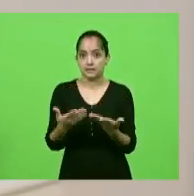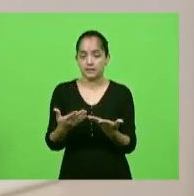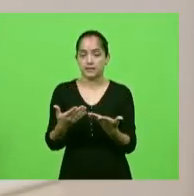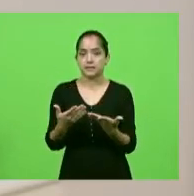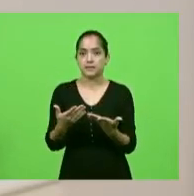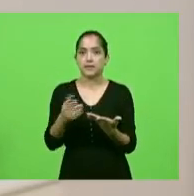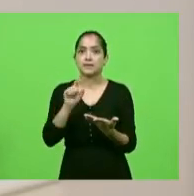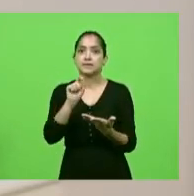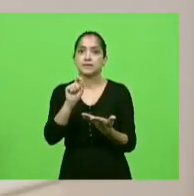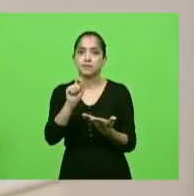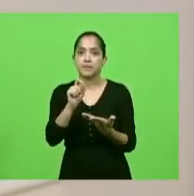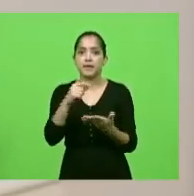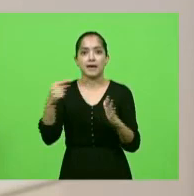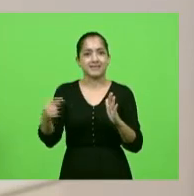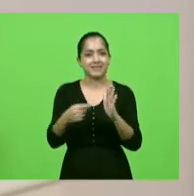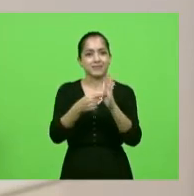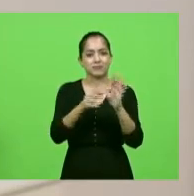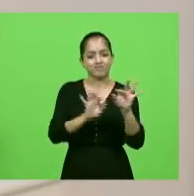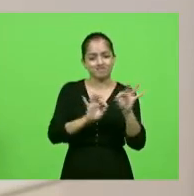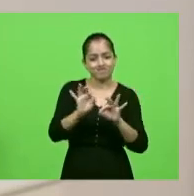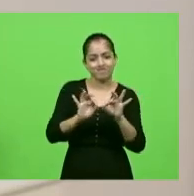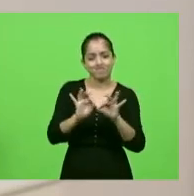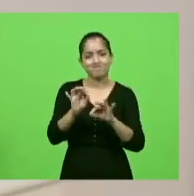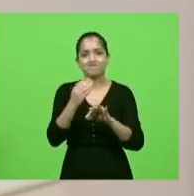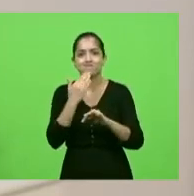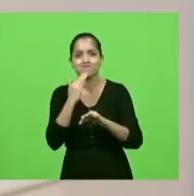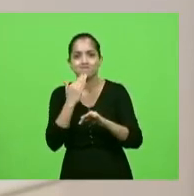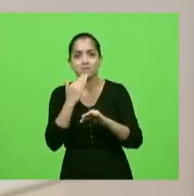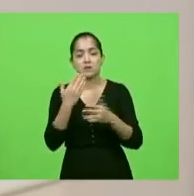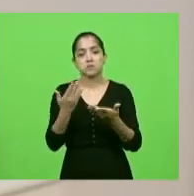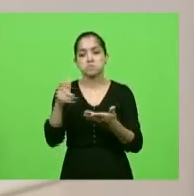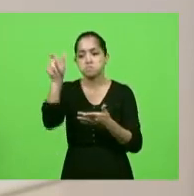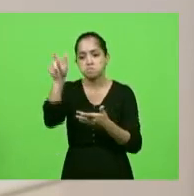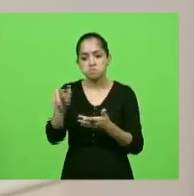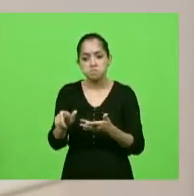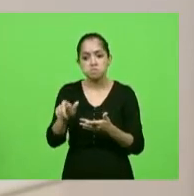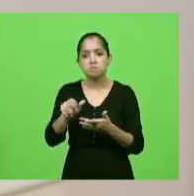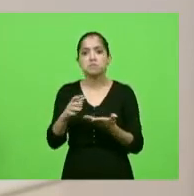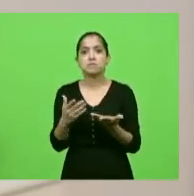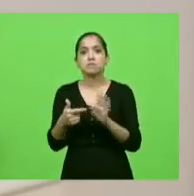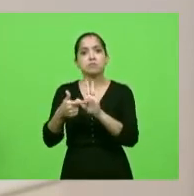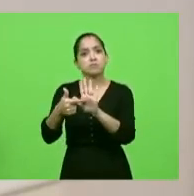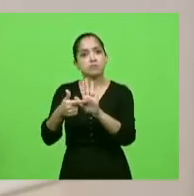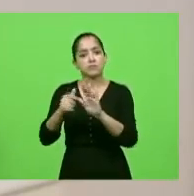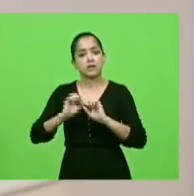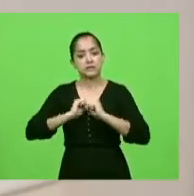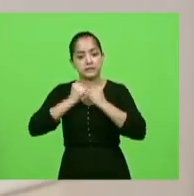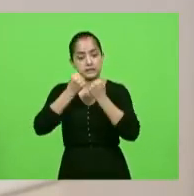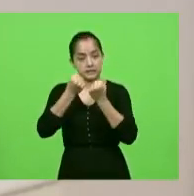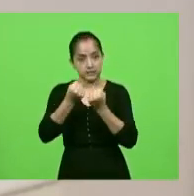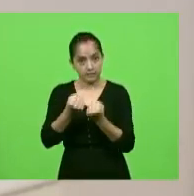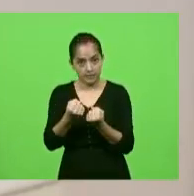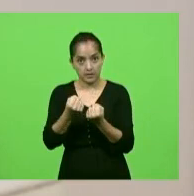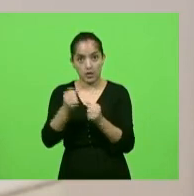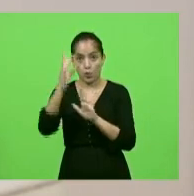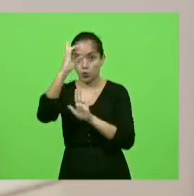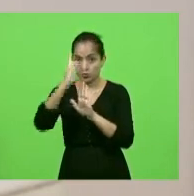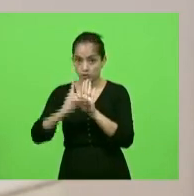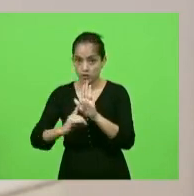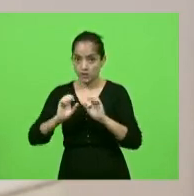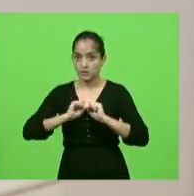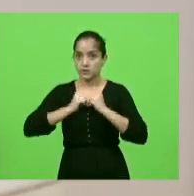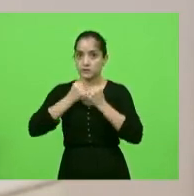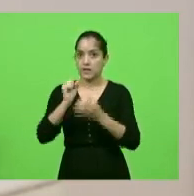a denúncia mal formulada, porque não confere ao governante a oportunidade real de defesa, de exercer o direito de defesa